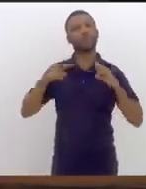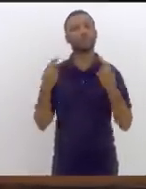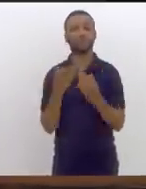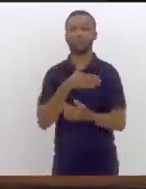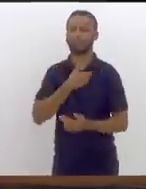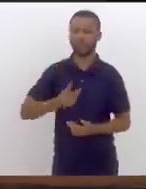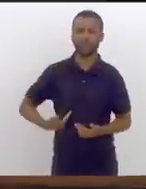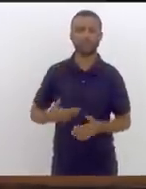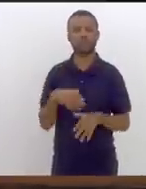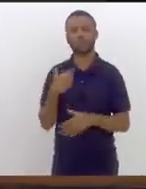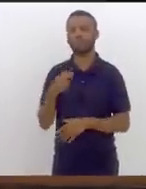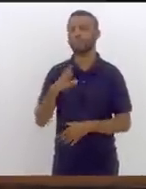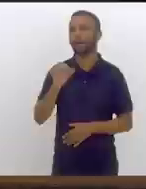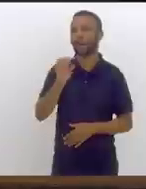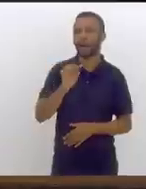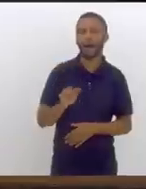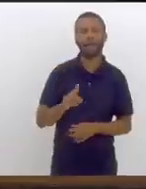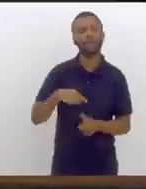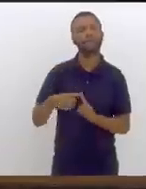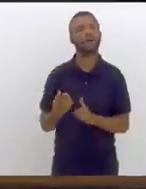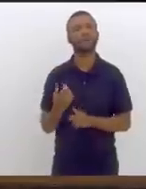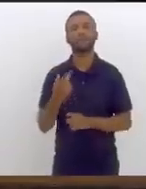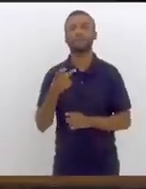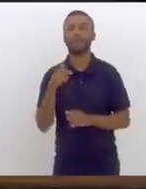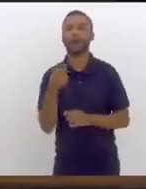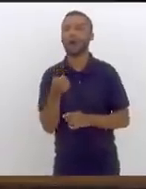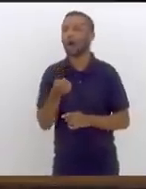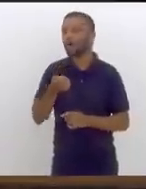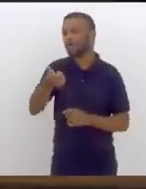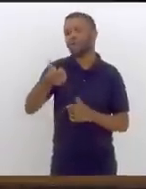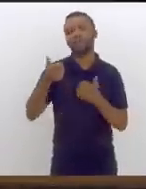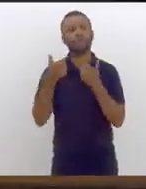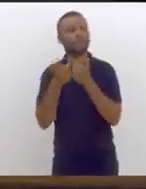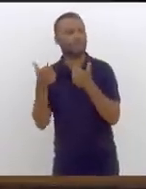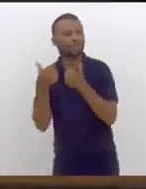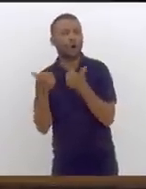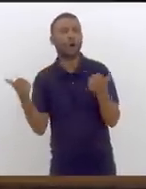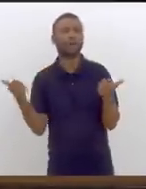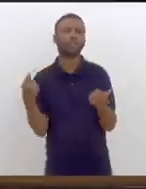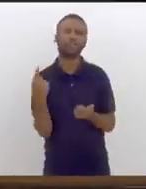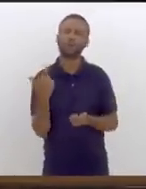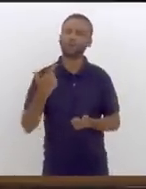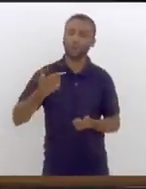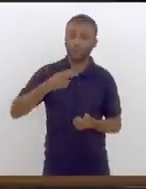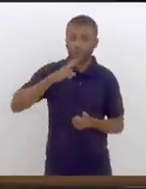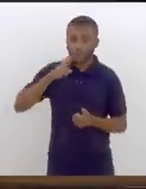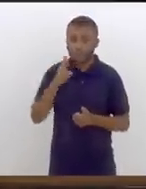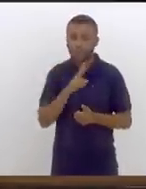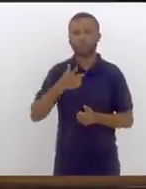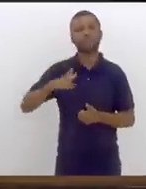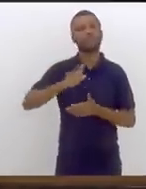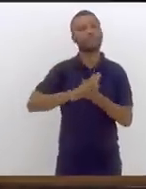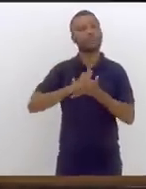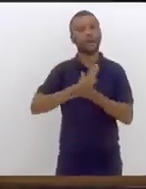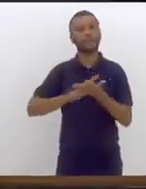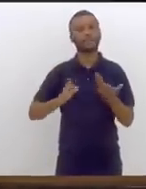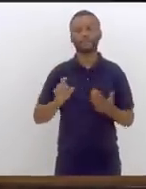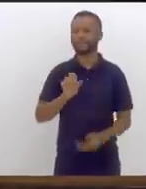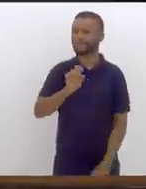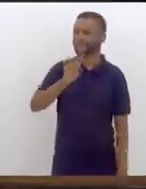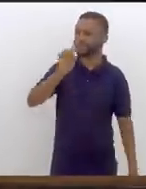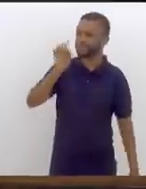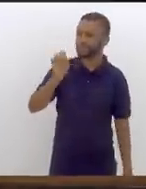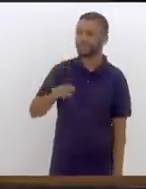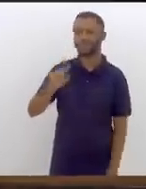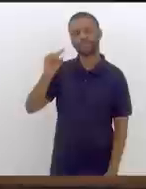tanto Rais quanto vale auxílio transporte nós não temos nenhuma resposta fica então esse ponto interrogação